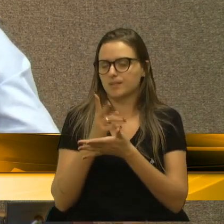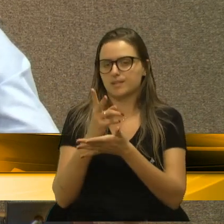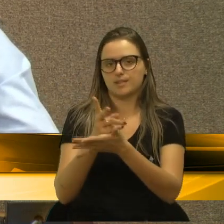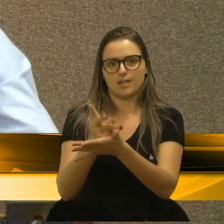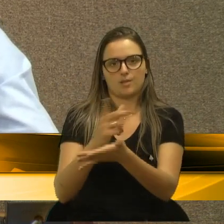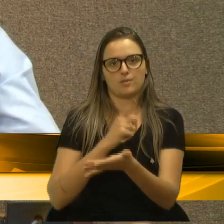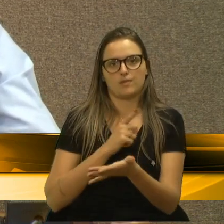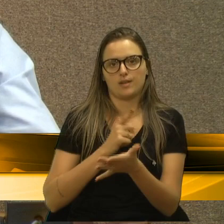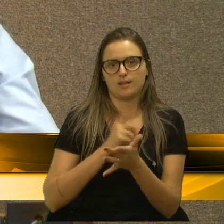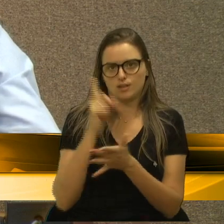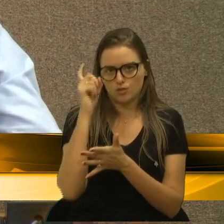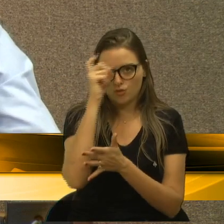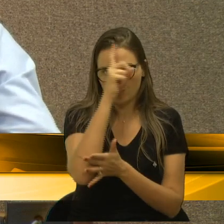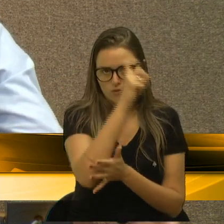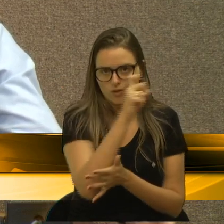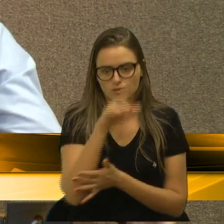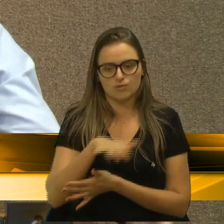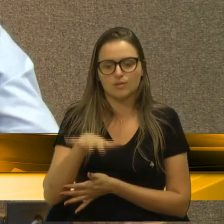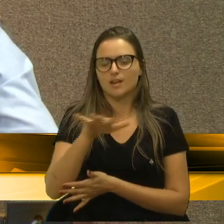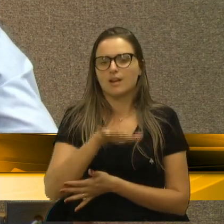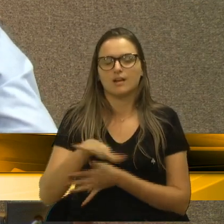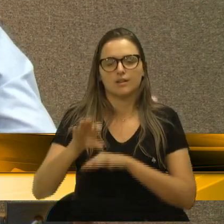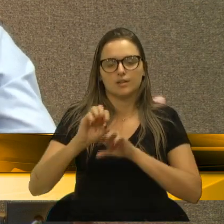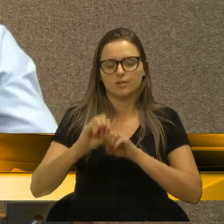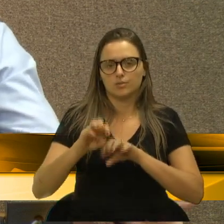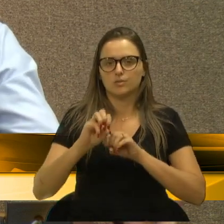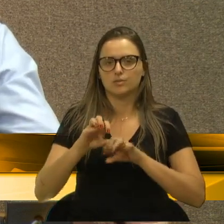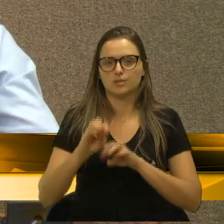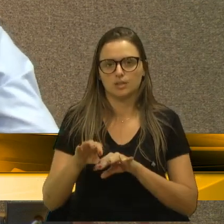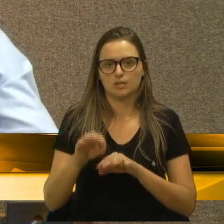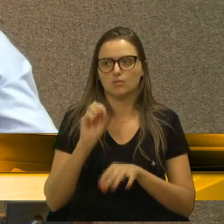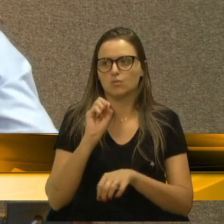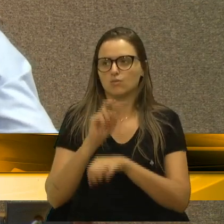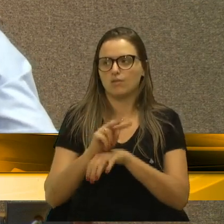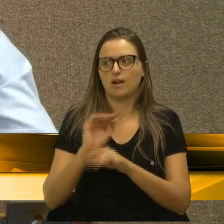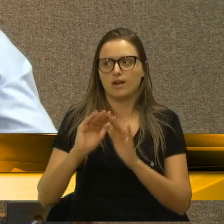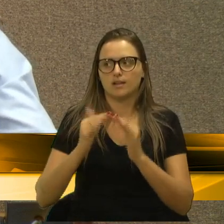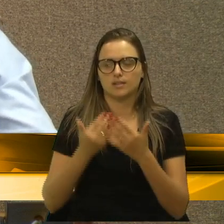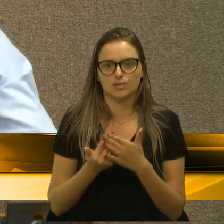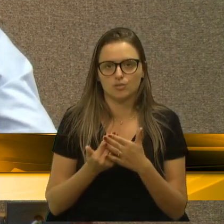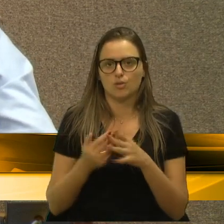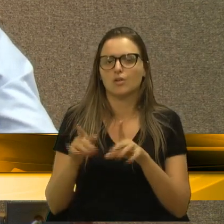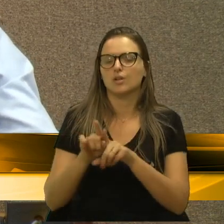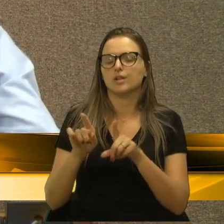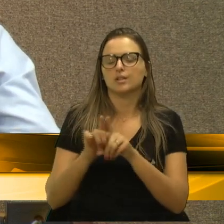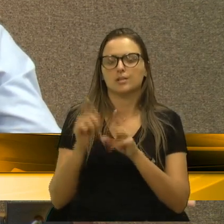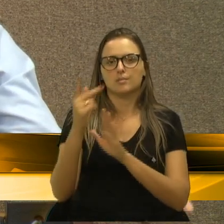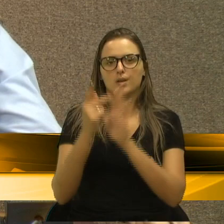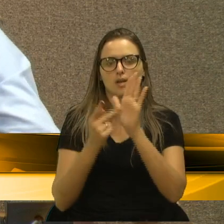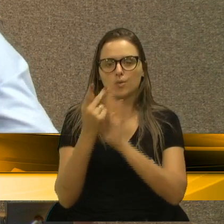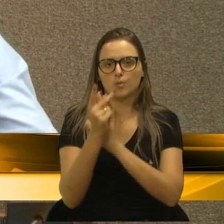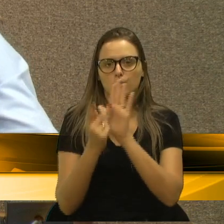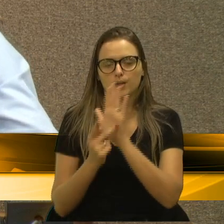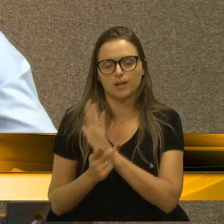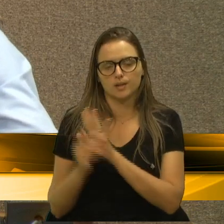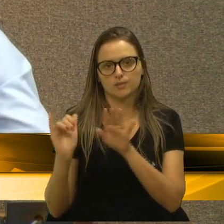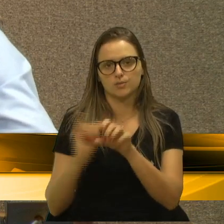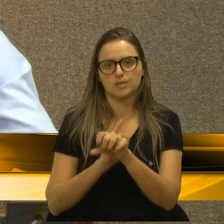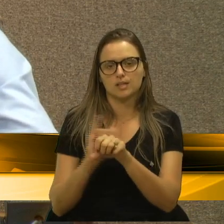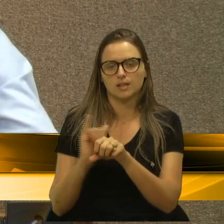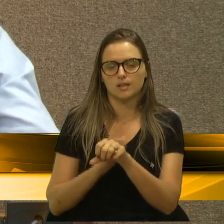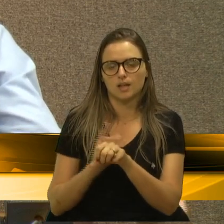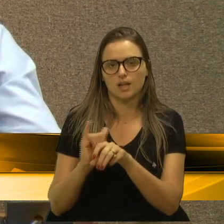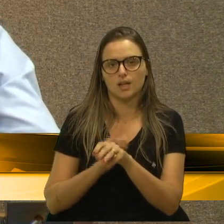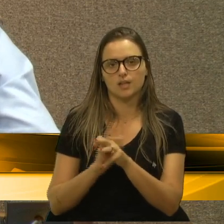infelizmente, a dificuldade na área da educação, com vagas escolares, com esse planejamento de estratégico